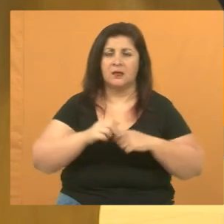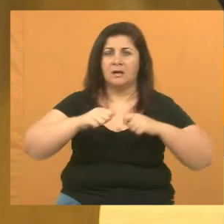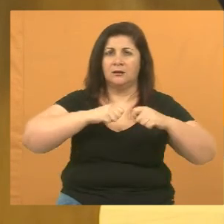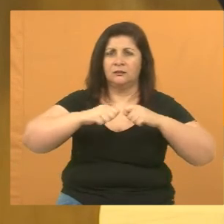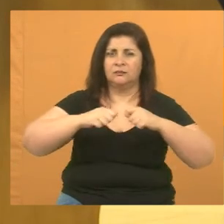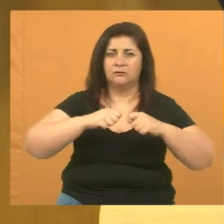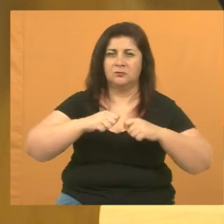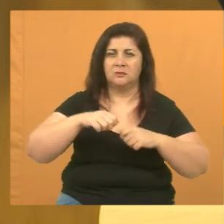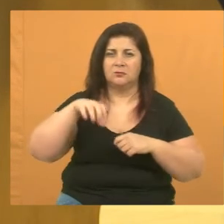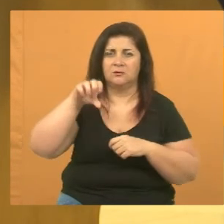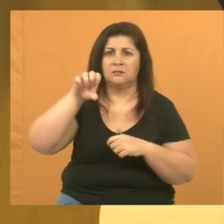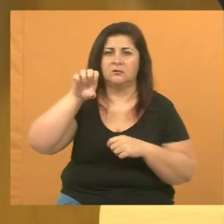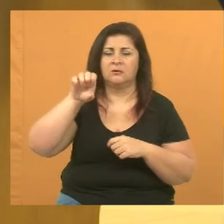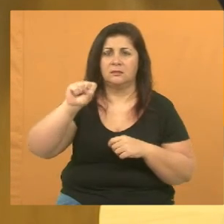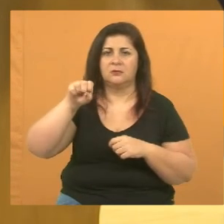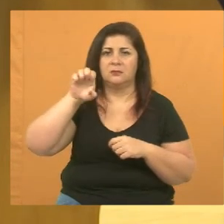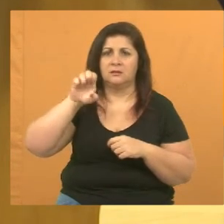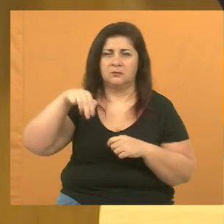Sem Terra de Jacareí